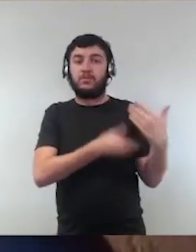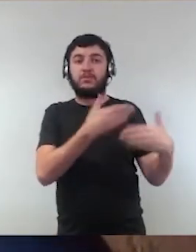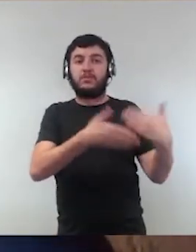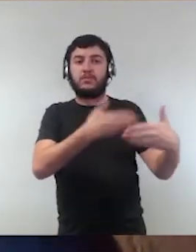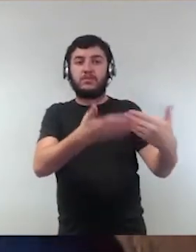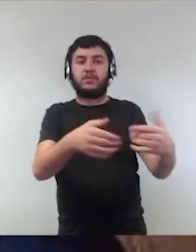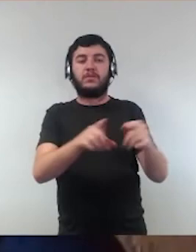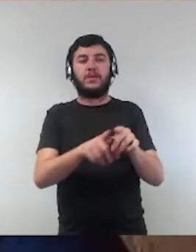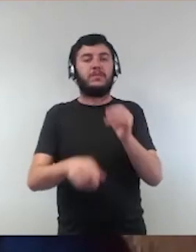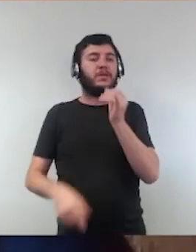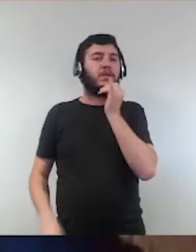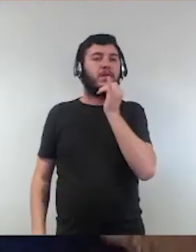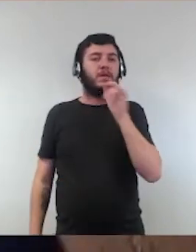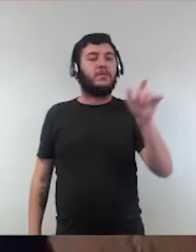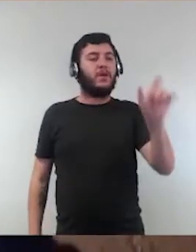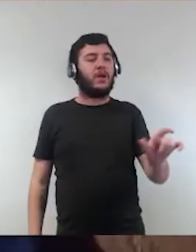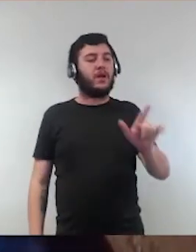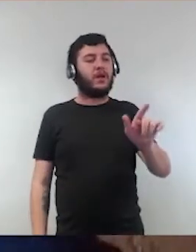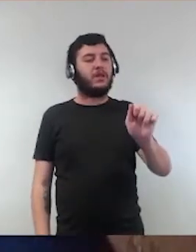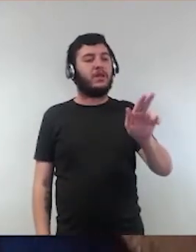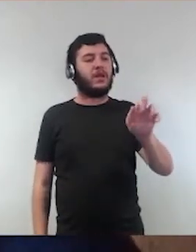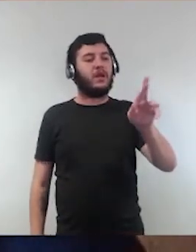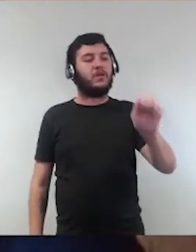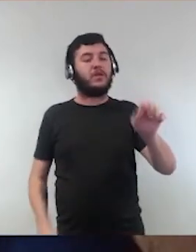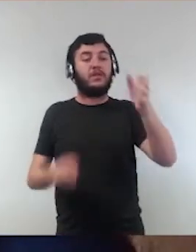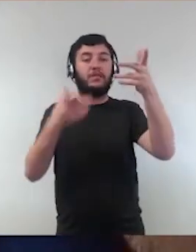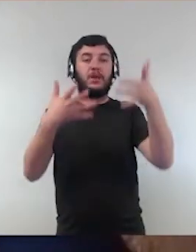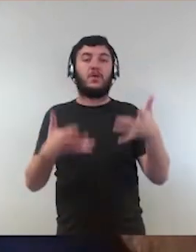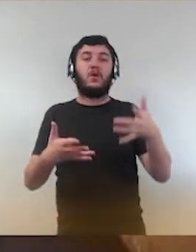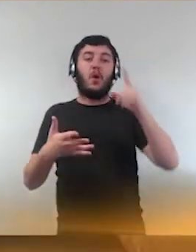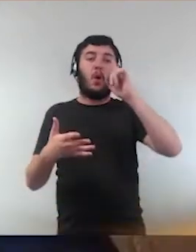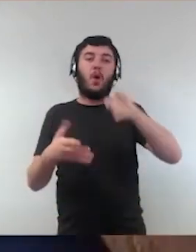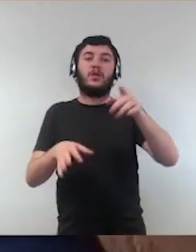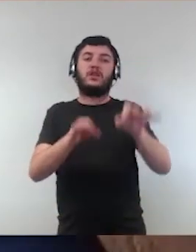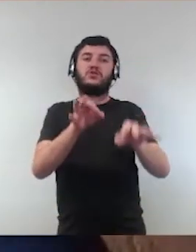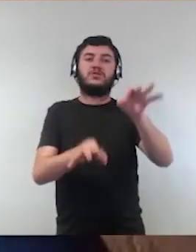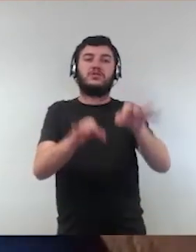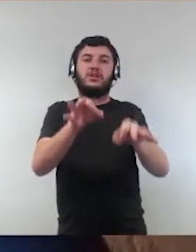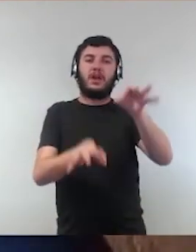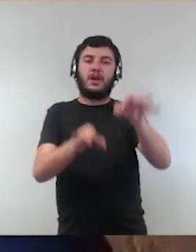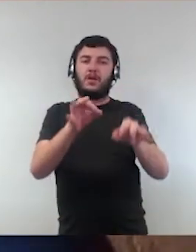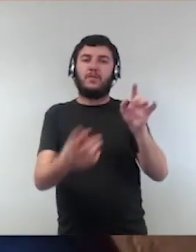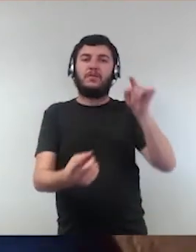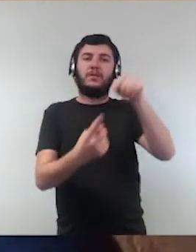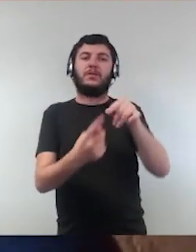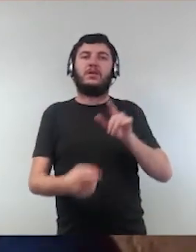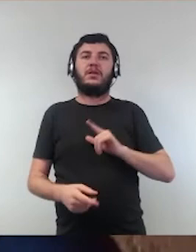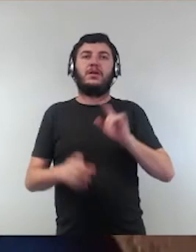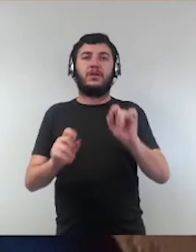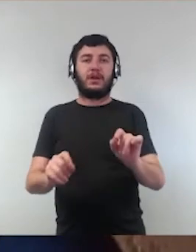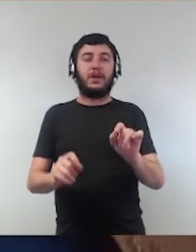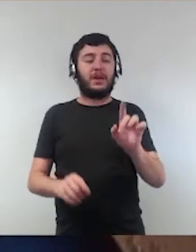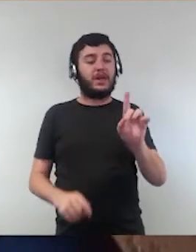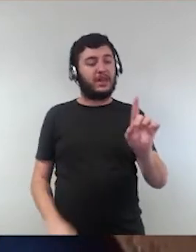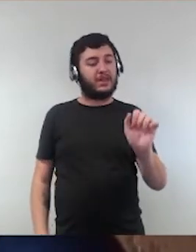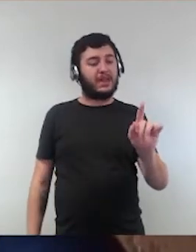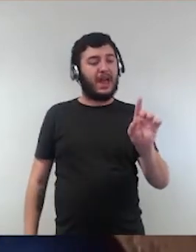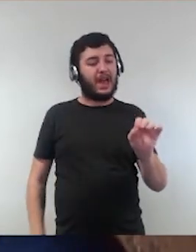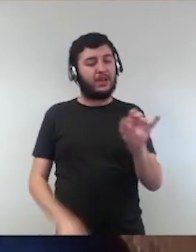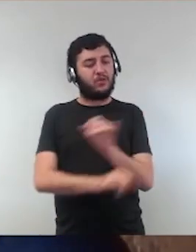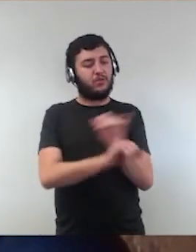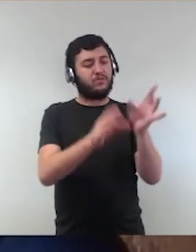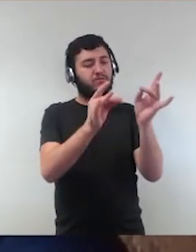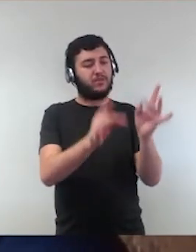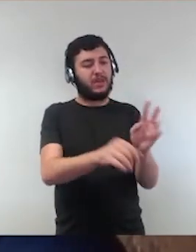ordem judicial pode justificar a preservação de dados. Eventualmente, pode-se até discutir em